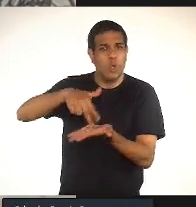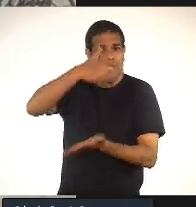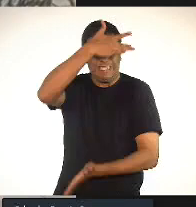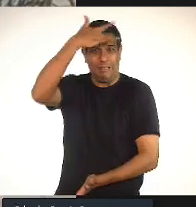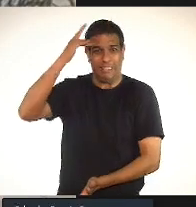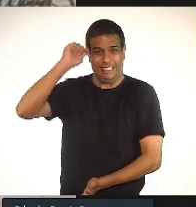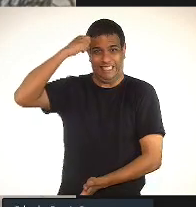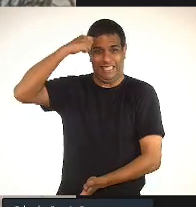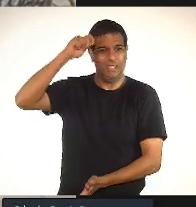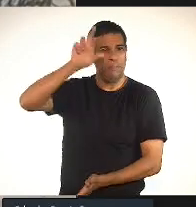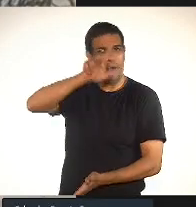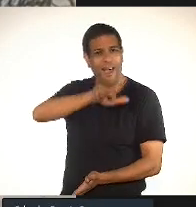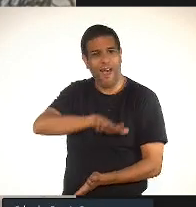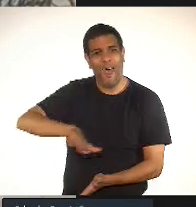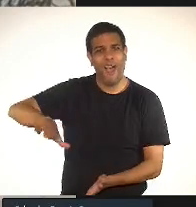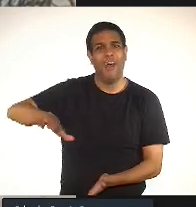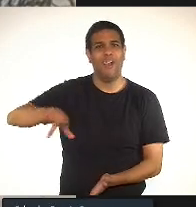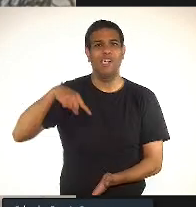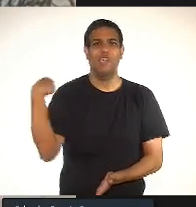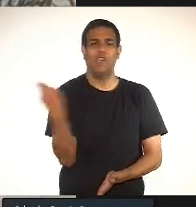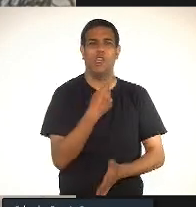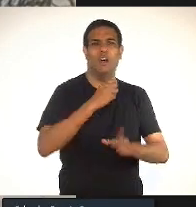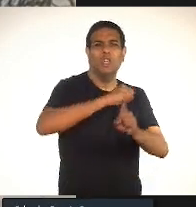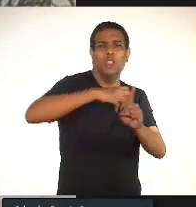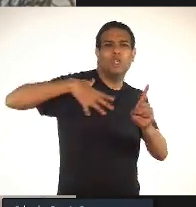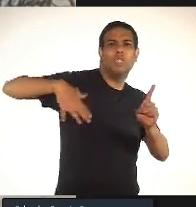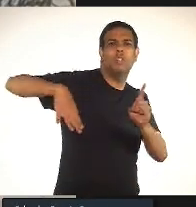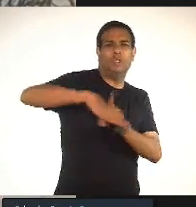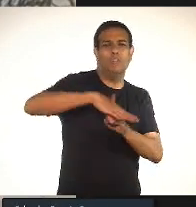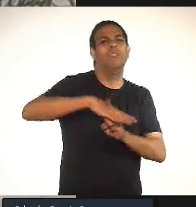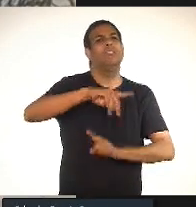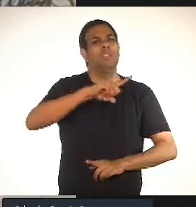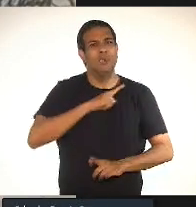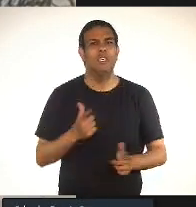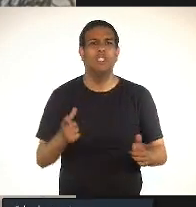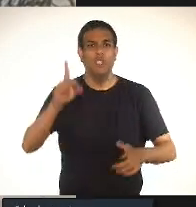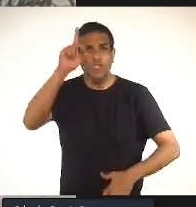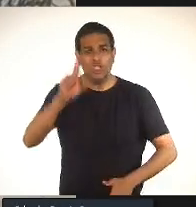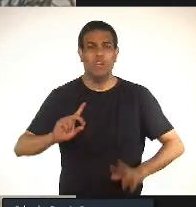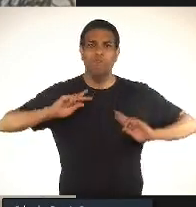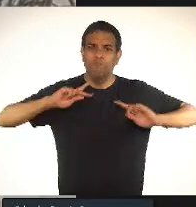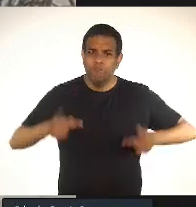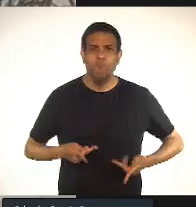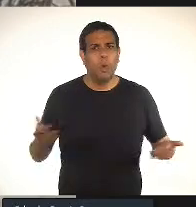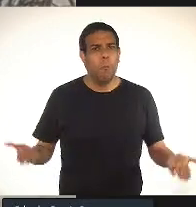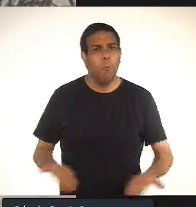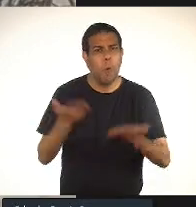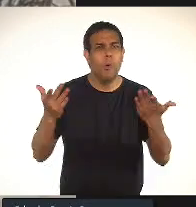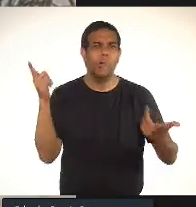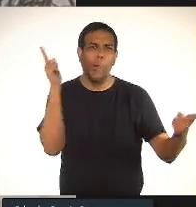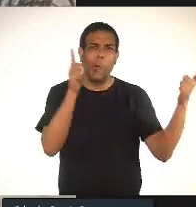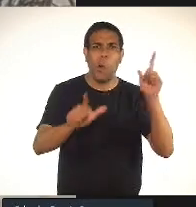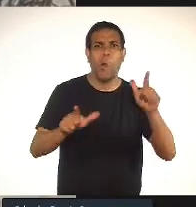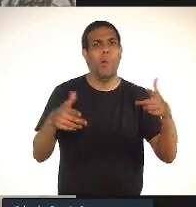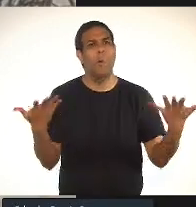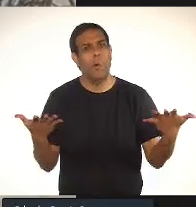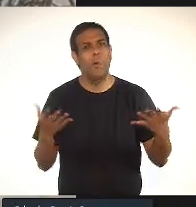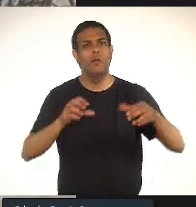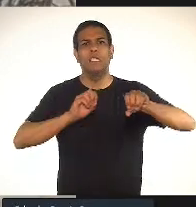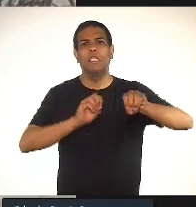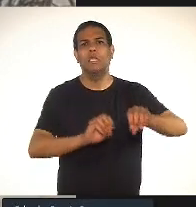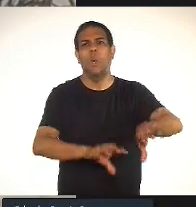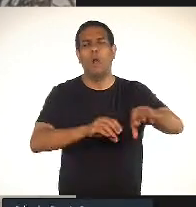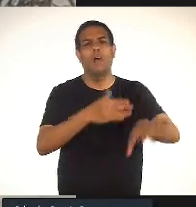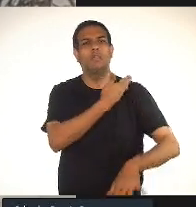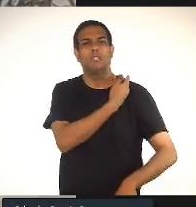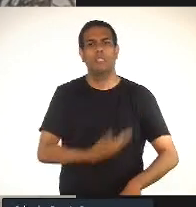negra na nossa sociedade com igualdade de direitos e acessos, seja à educação